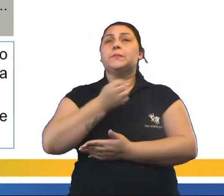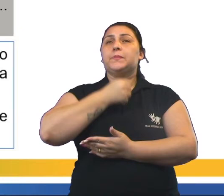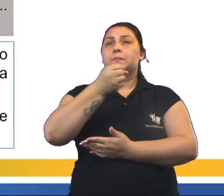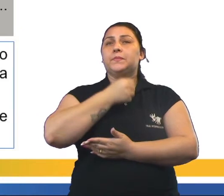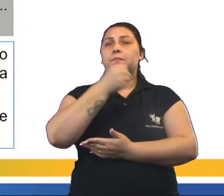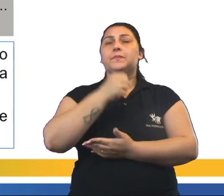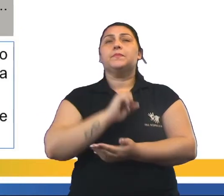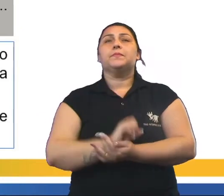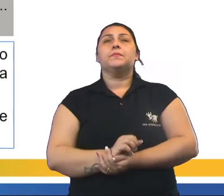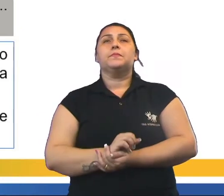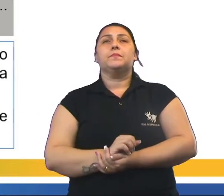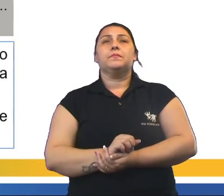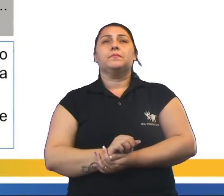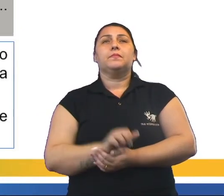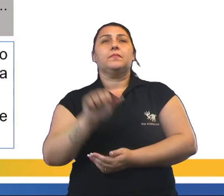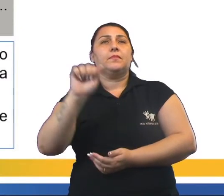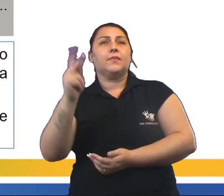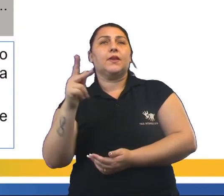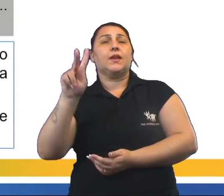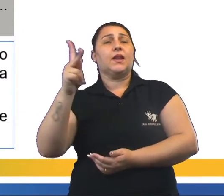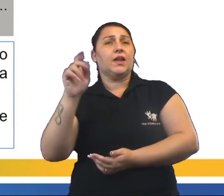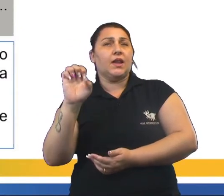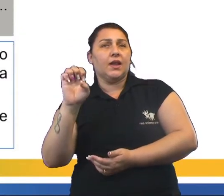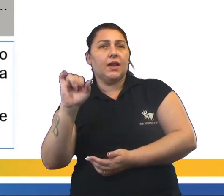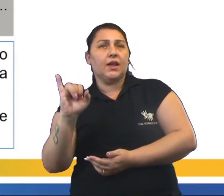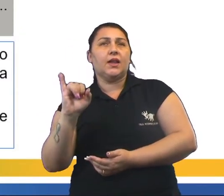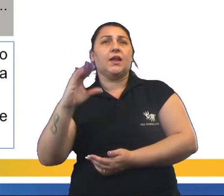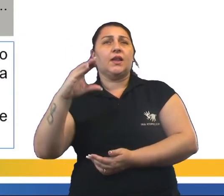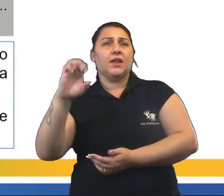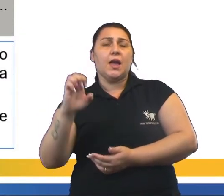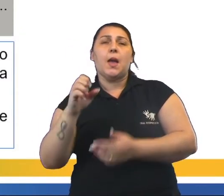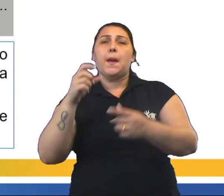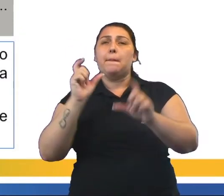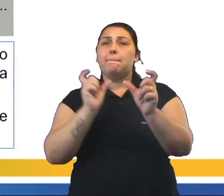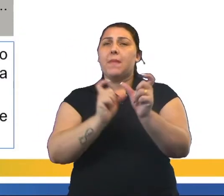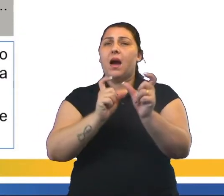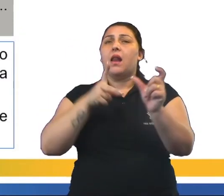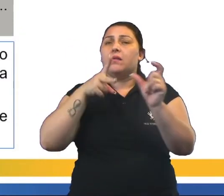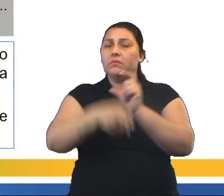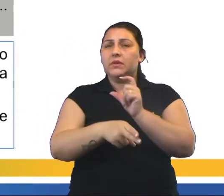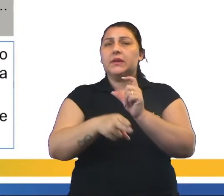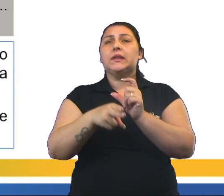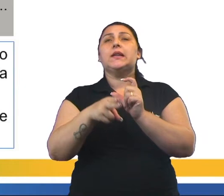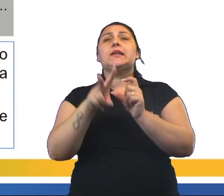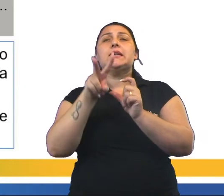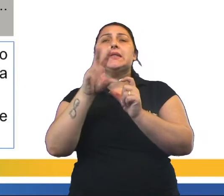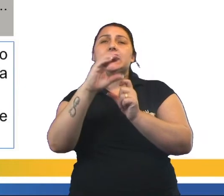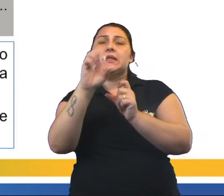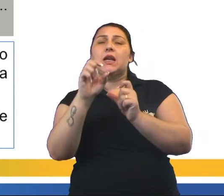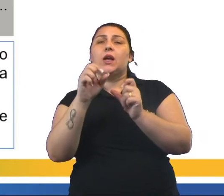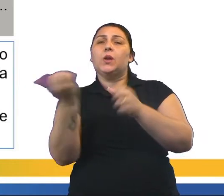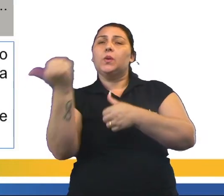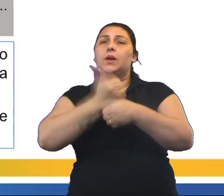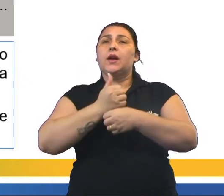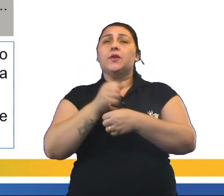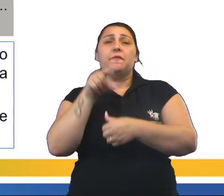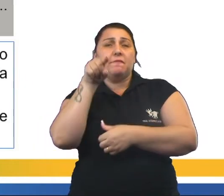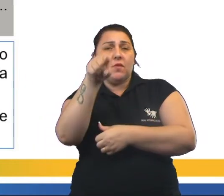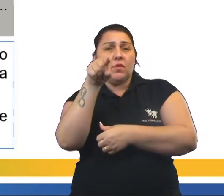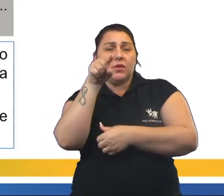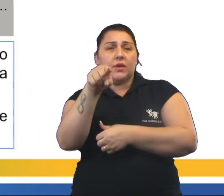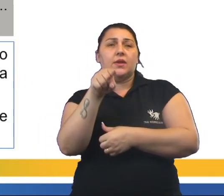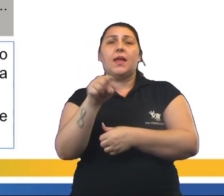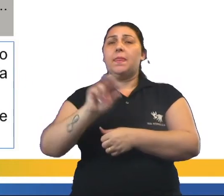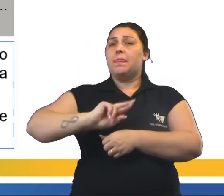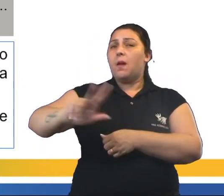entrevista interjeições a, em, se, palavras cortadas, né, se no lugar de você, né, né, no